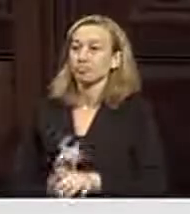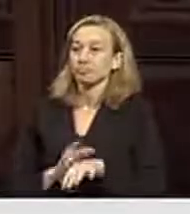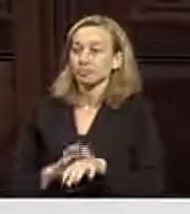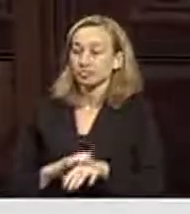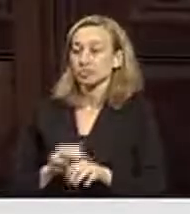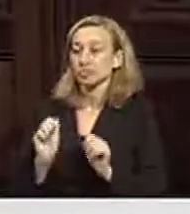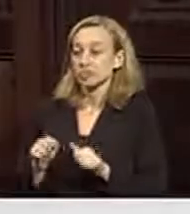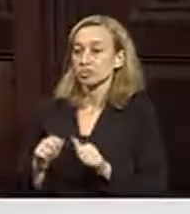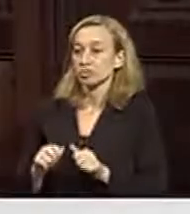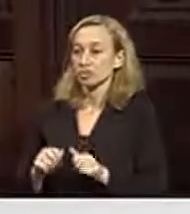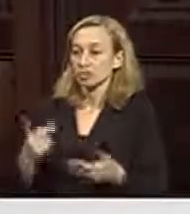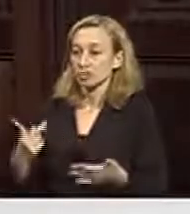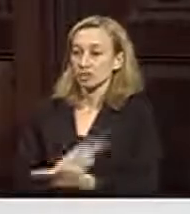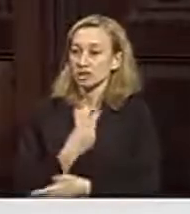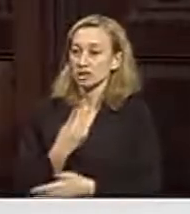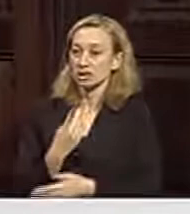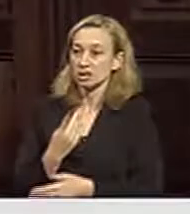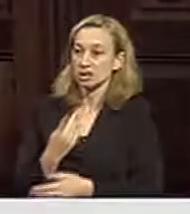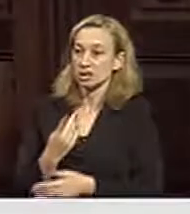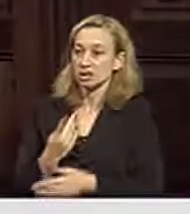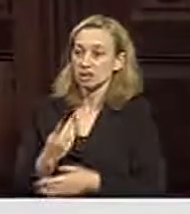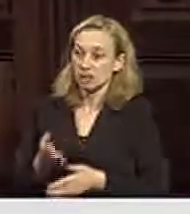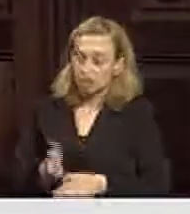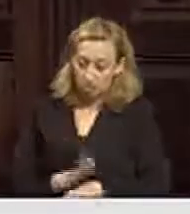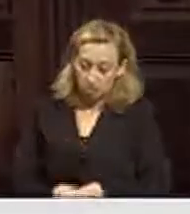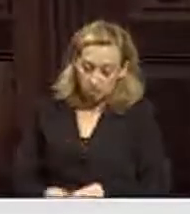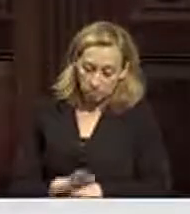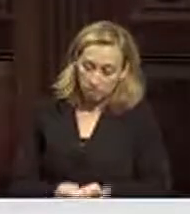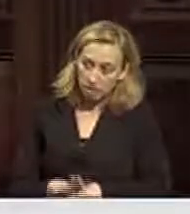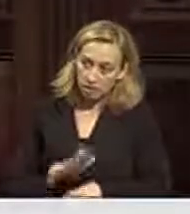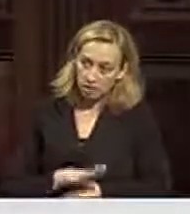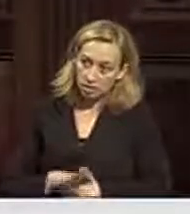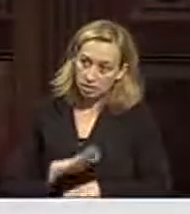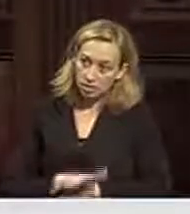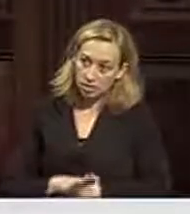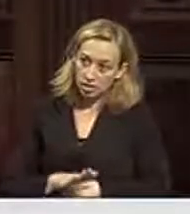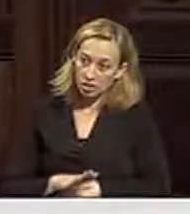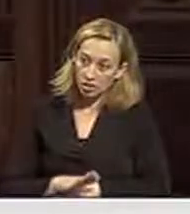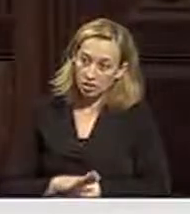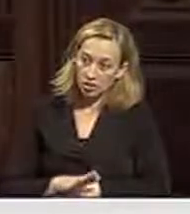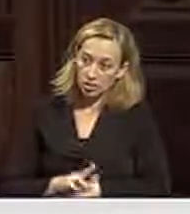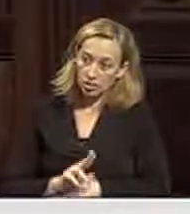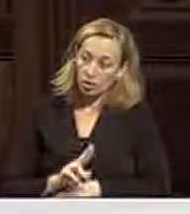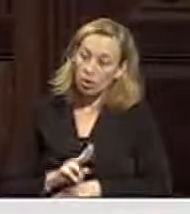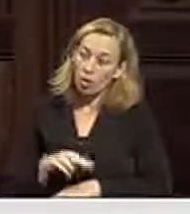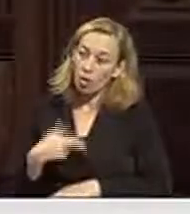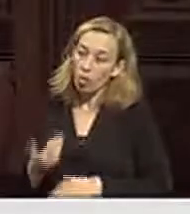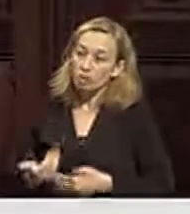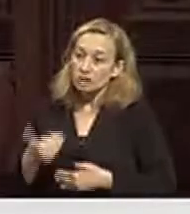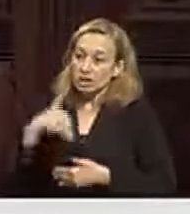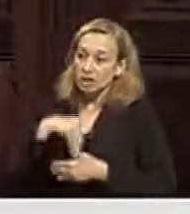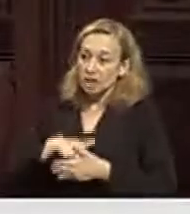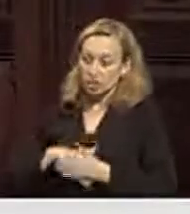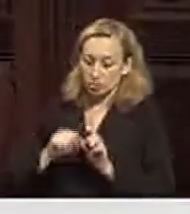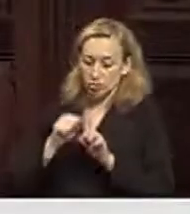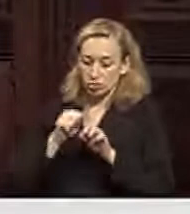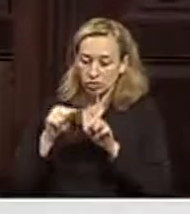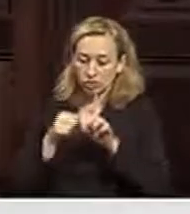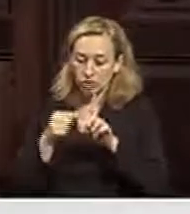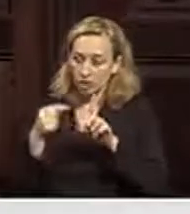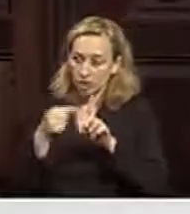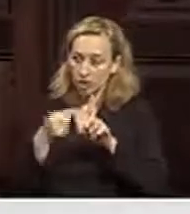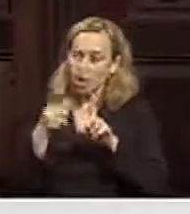na infância, doenças que podem surgir ainda no ventre da mãe, ou doenças que